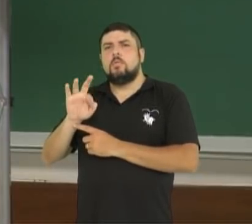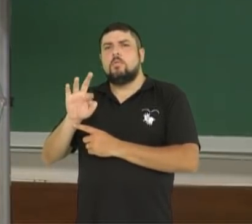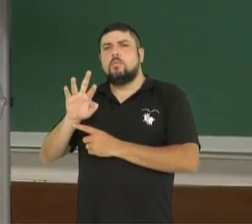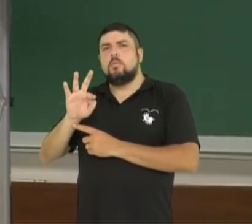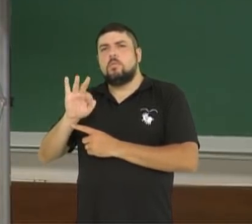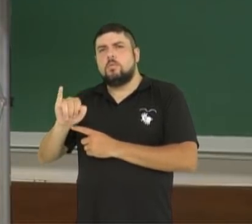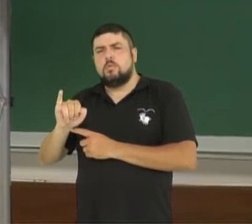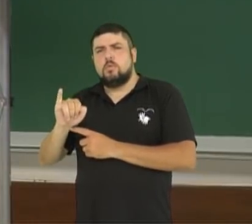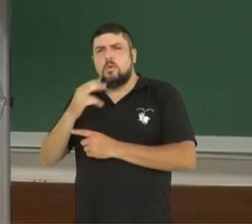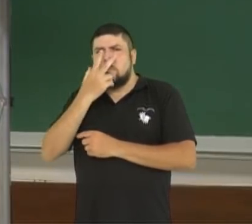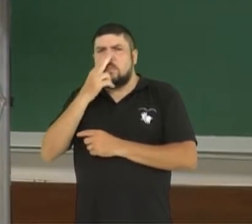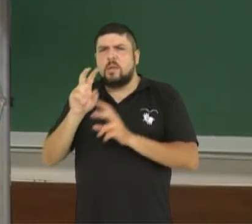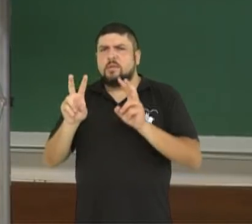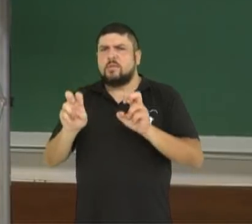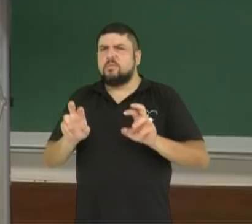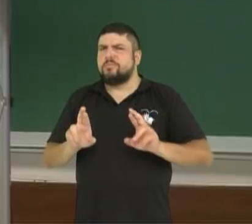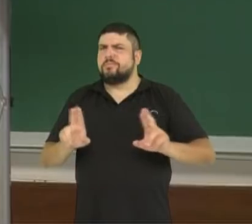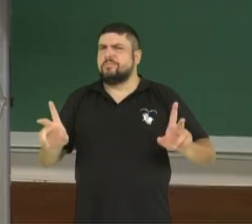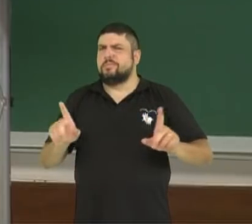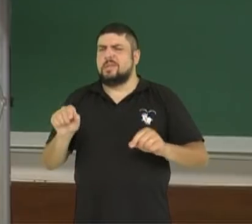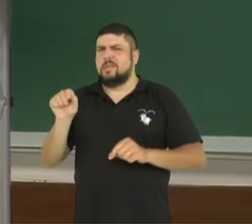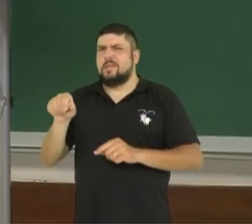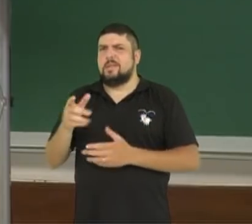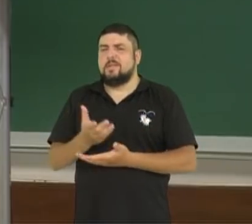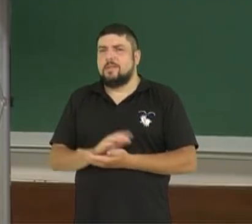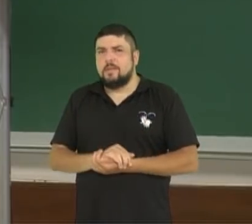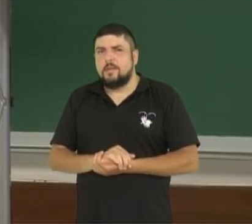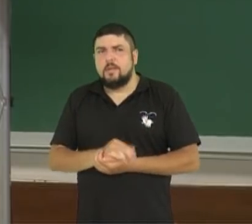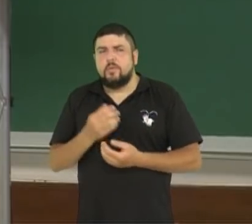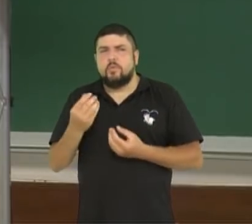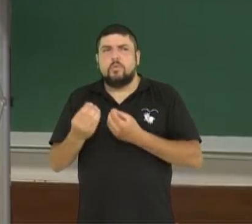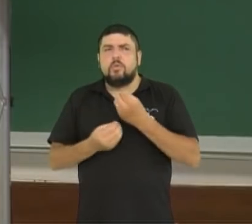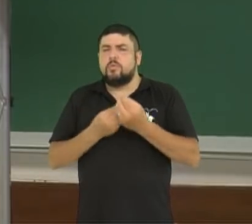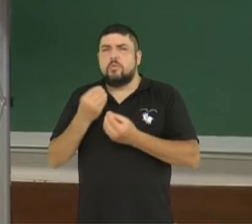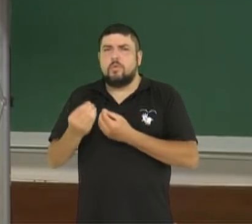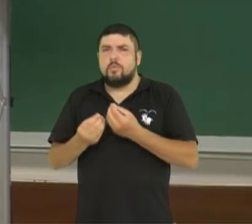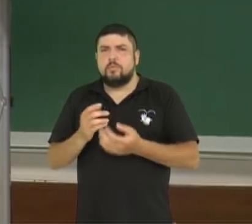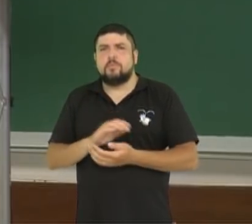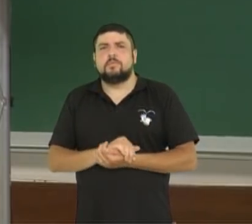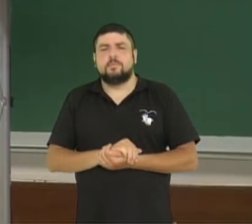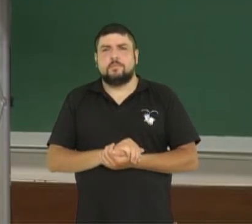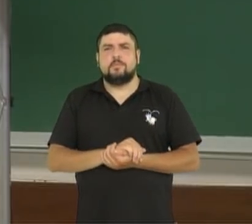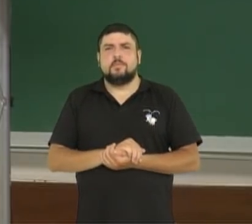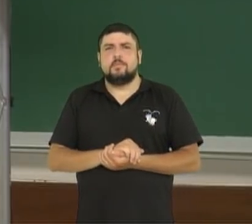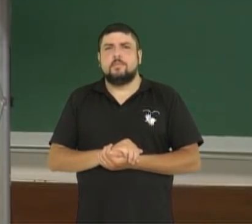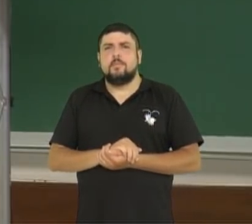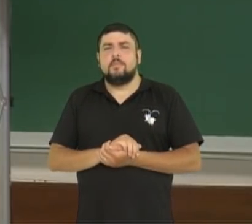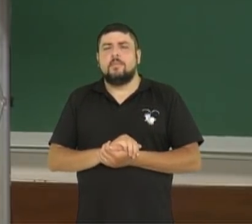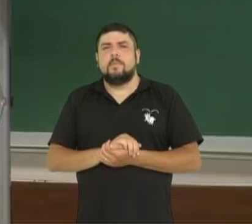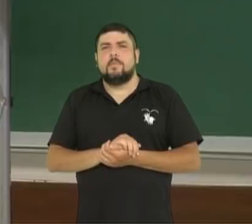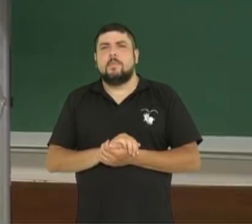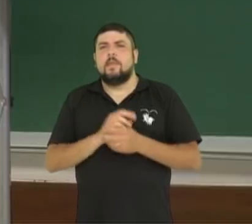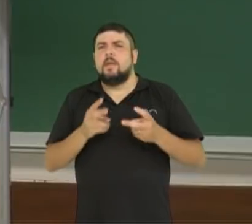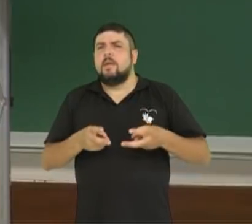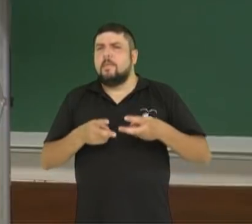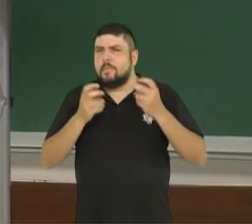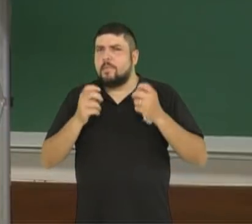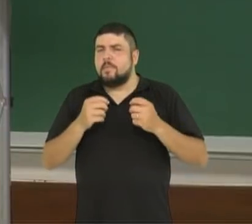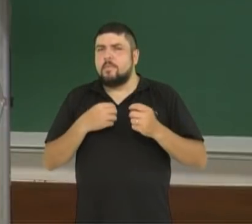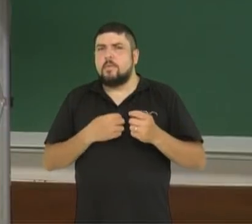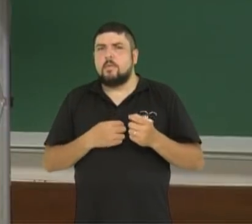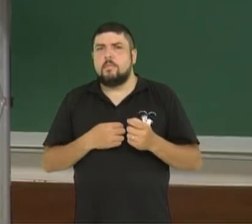do primeiro assunto, né? Mas com bastante características que também são parecidas. E observem ali a linguagem verbal,